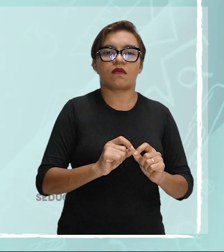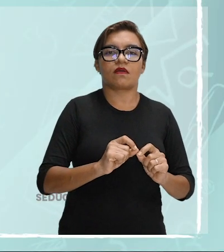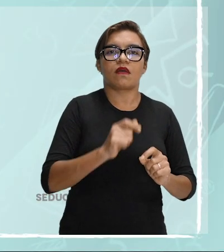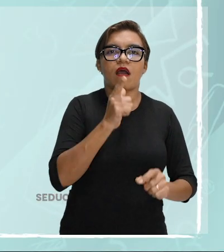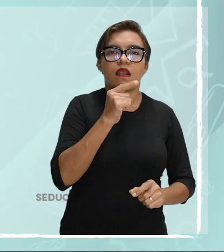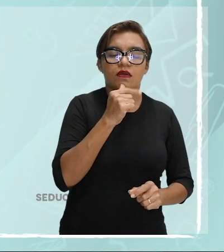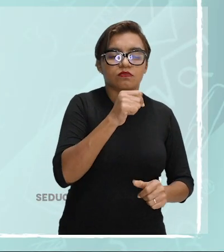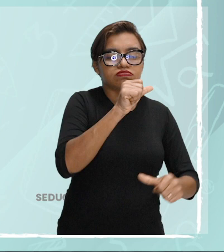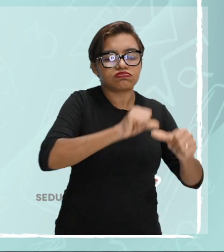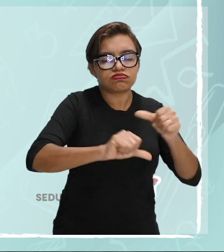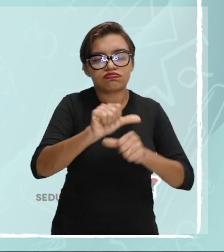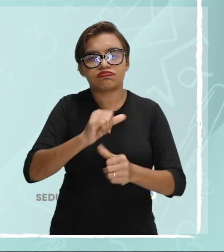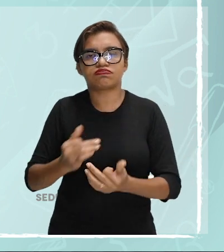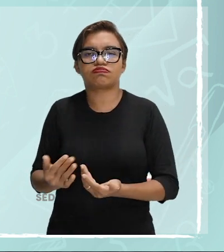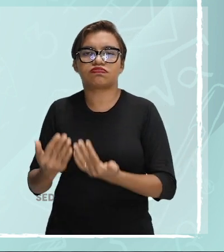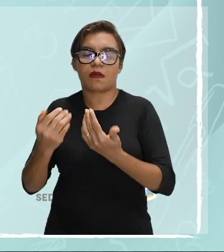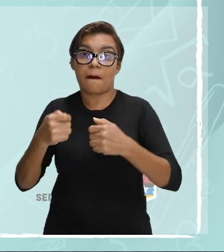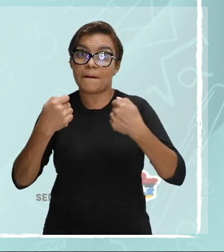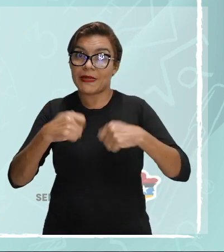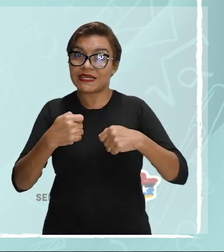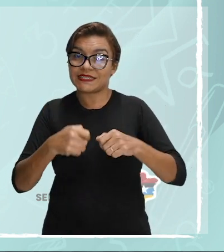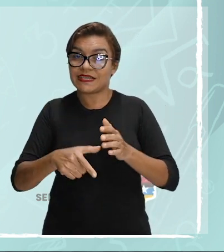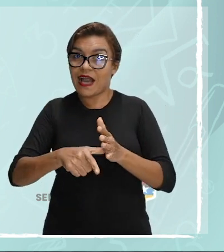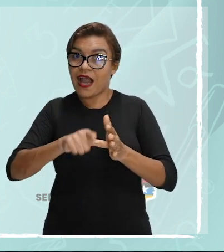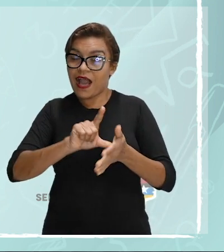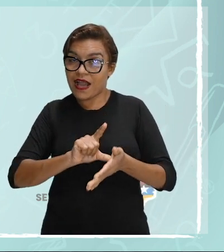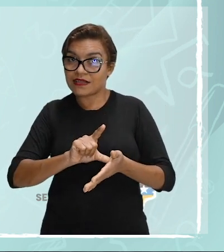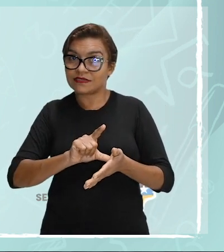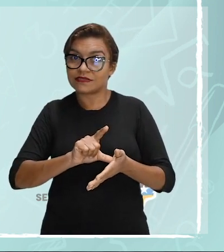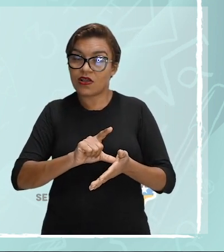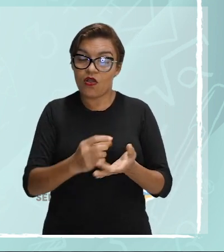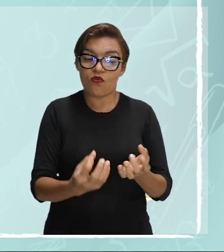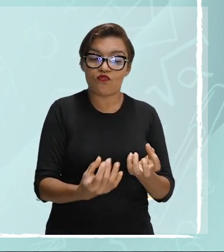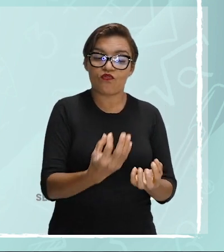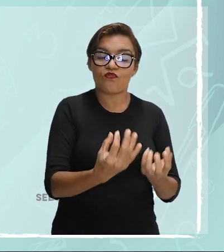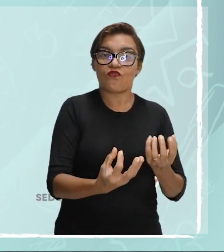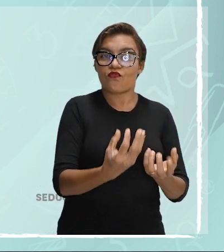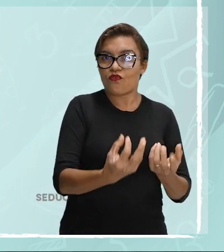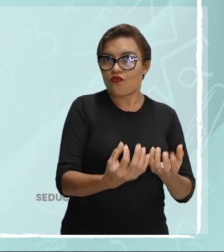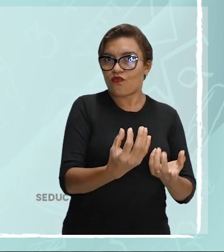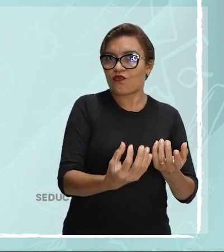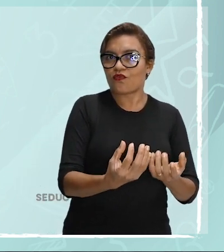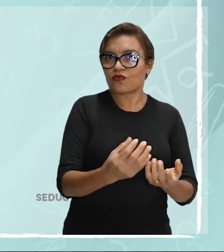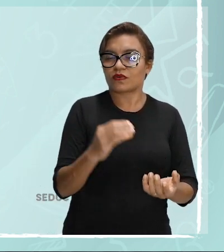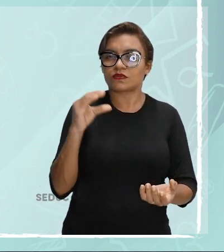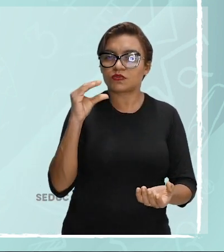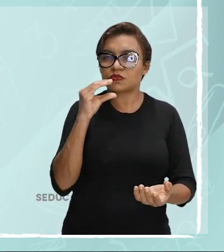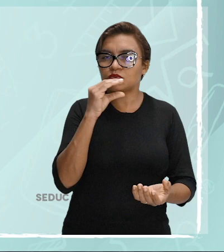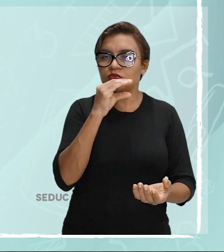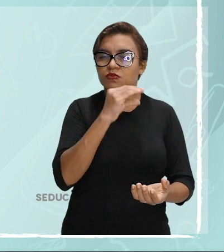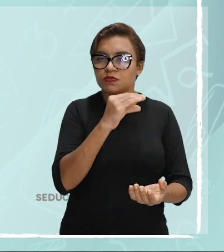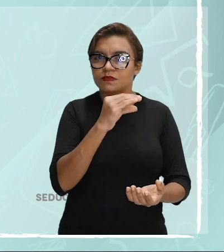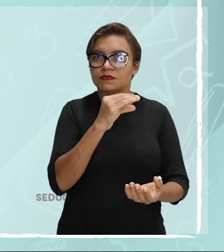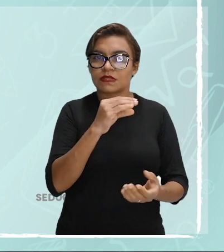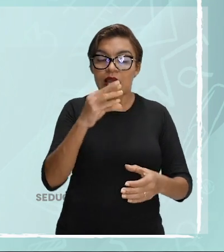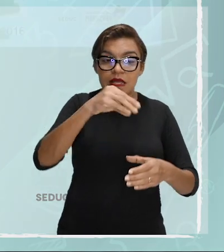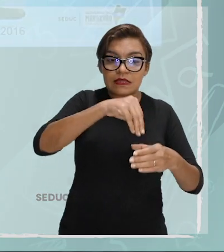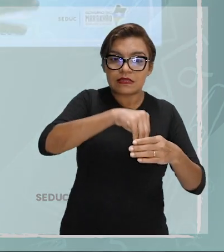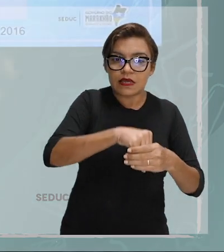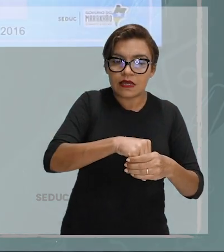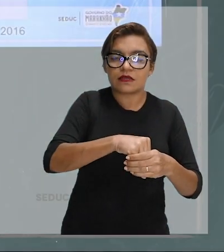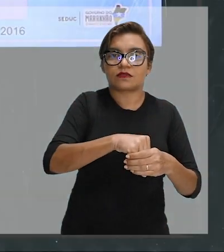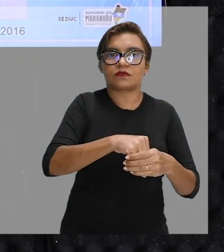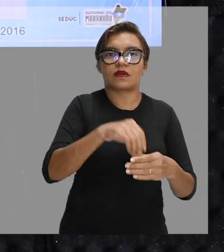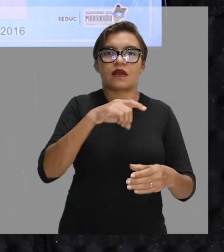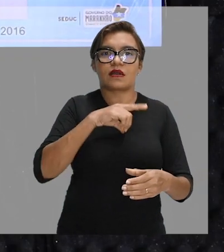necessário que seja aquecida, que a solução seja aquecida, até que a pressão interna se iguale à